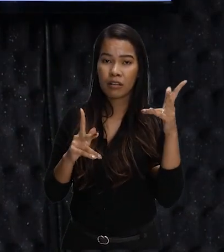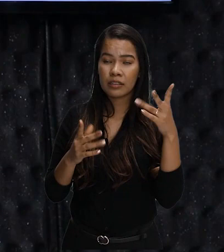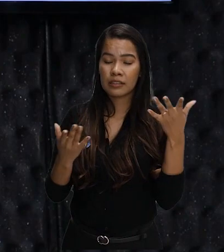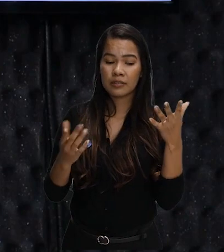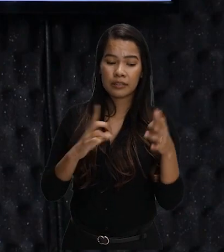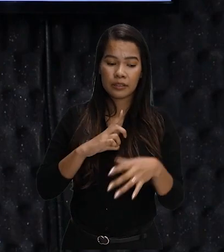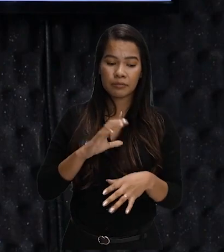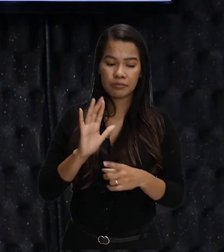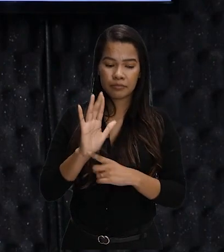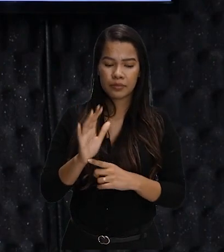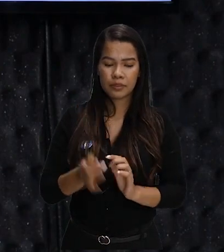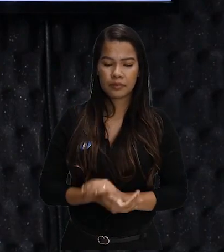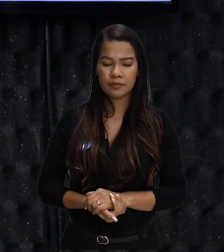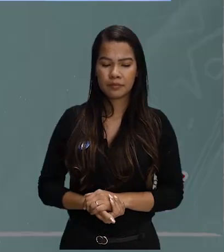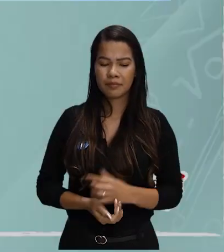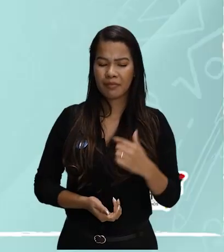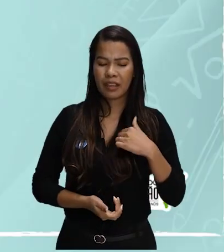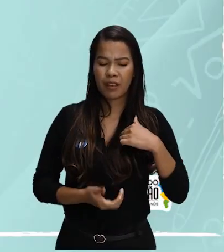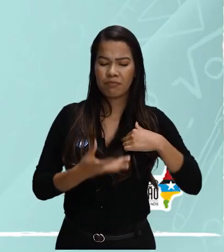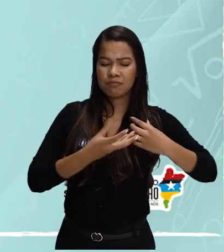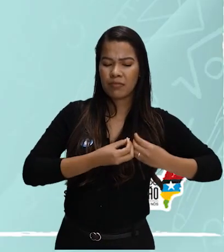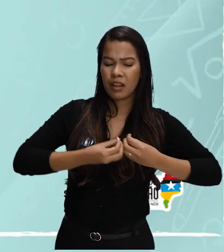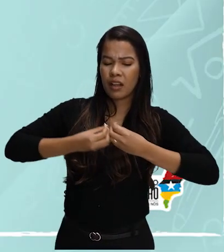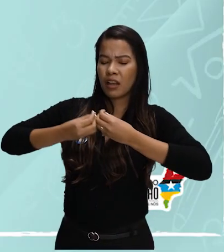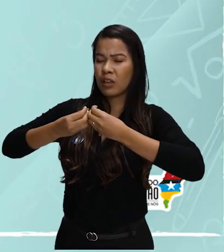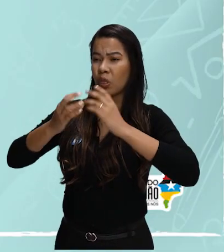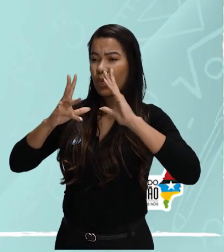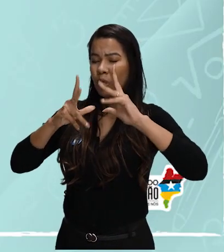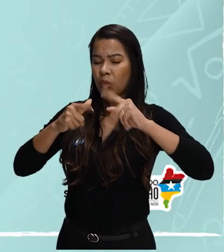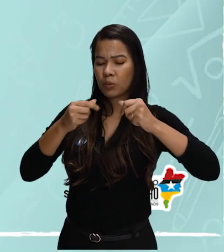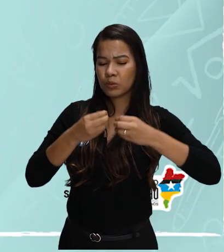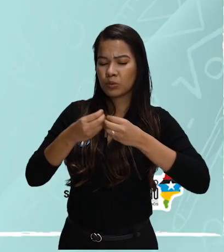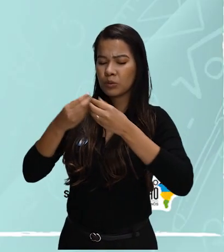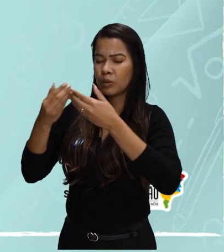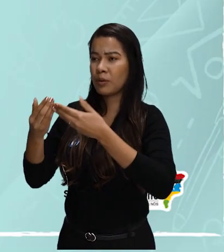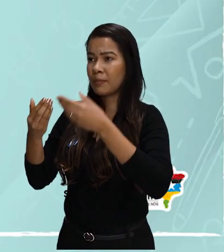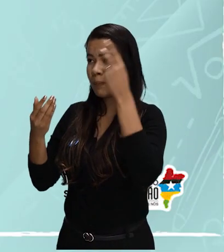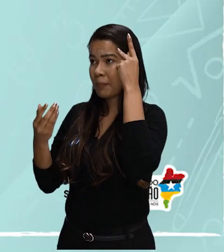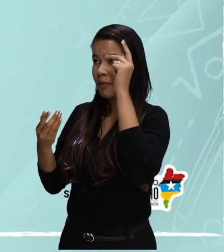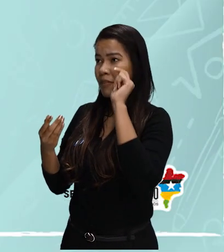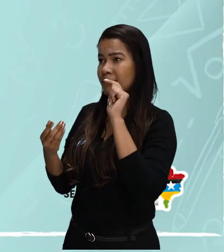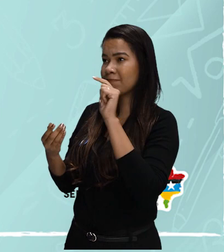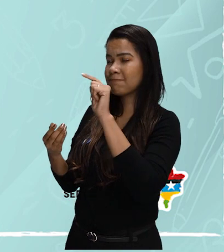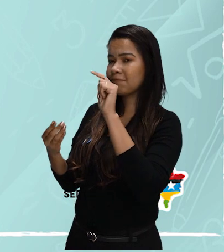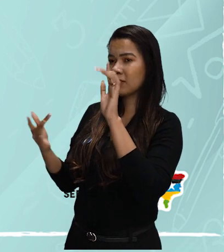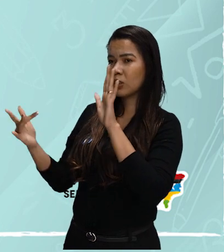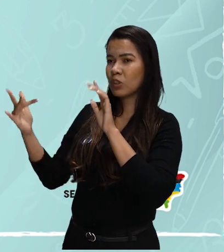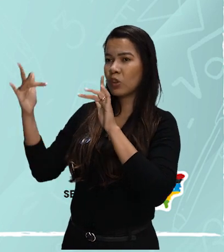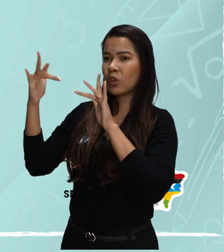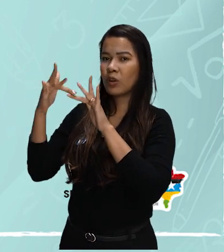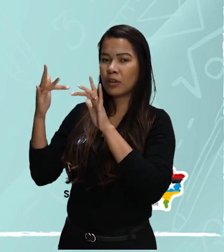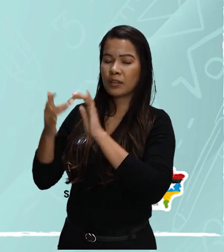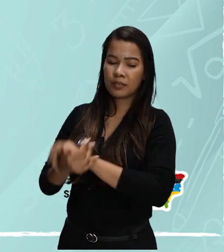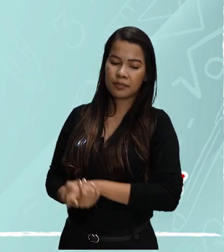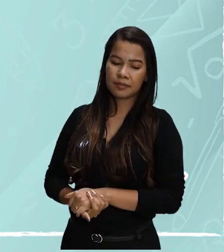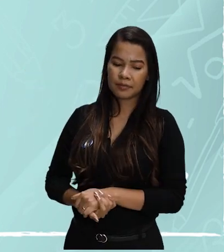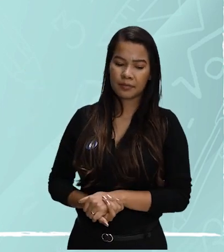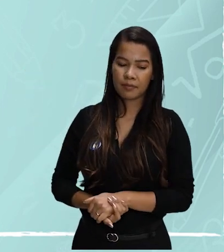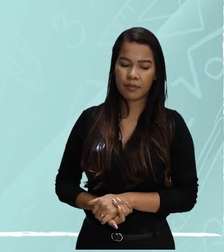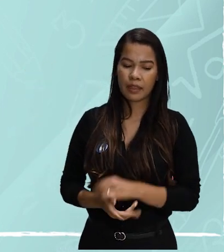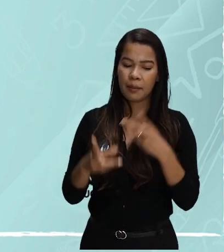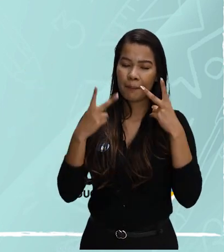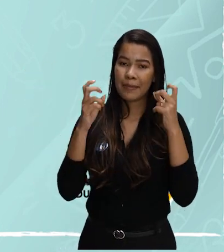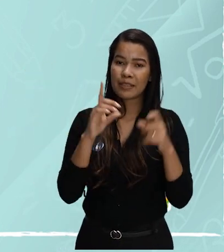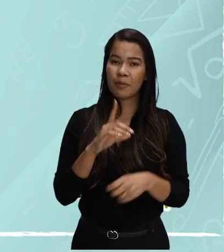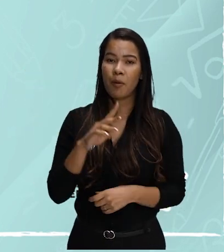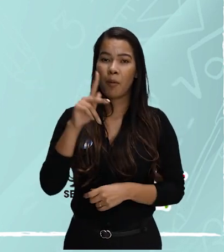aqui, olha só. Eu daria tudo para tocar você. Observe o pra. Pra já é o para, que a